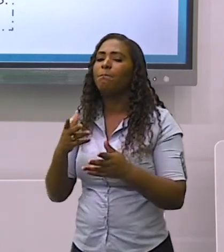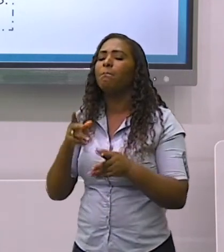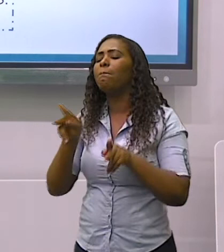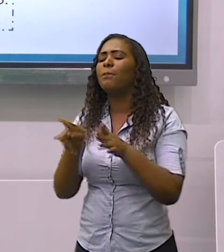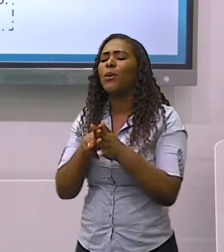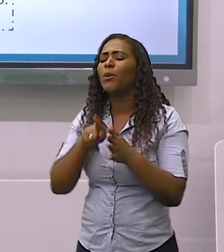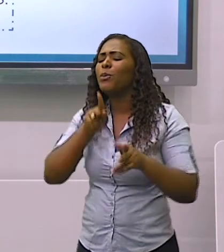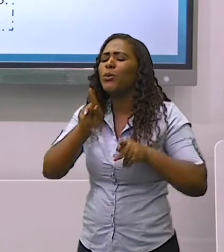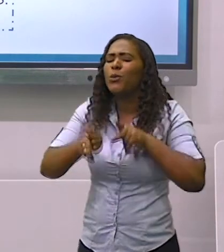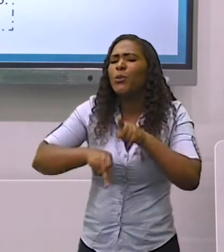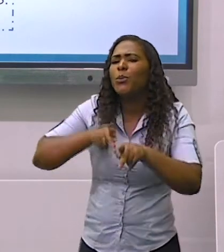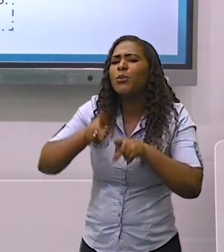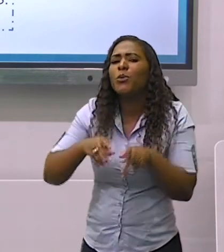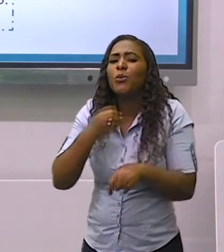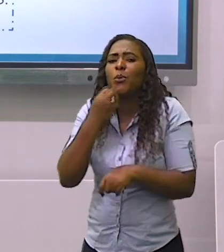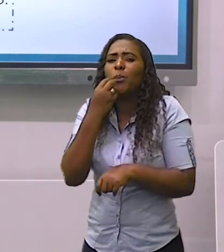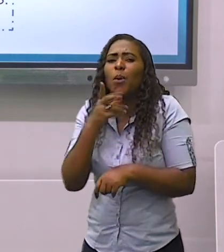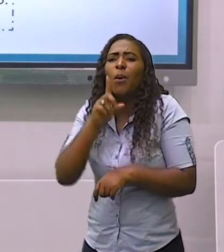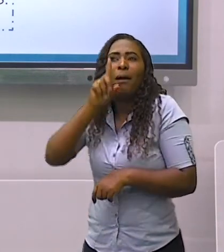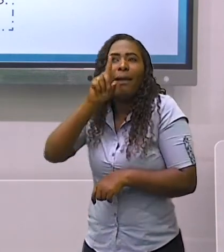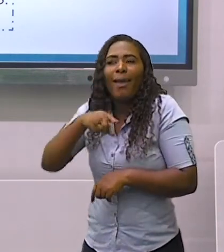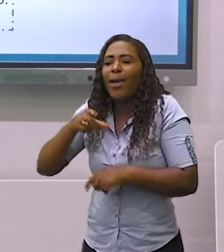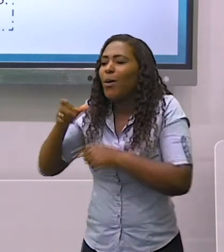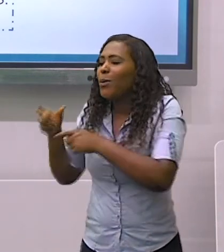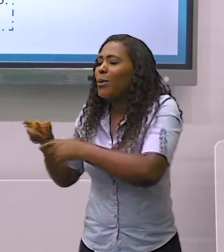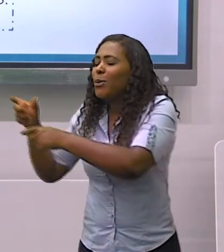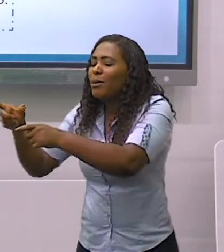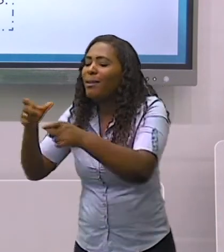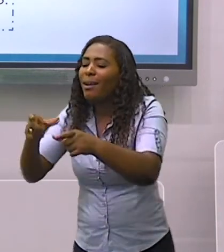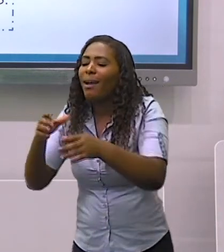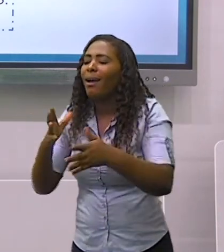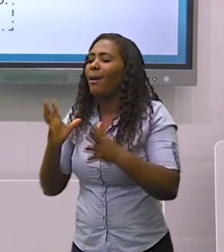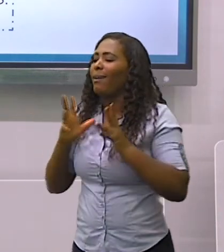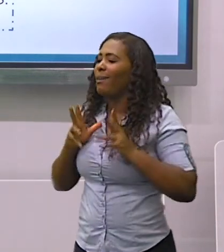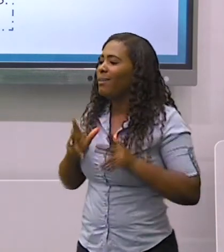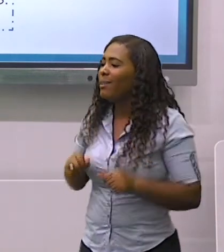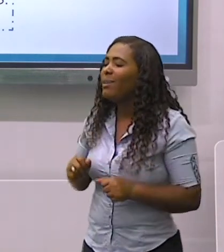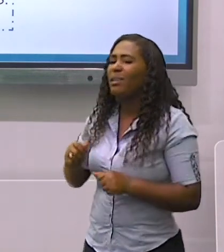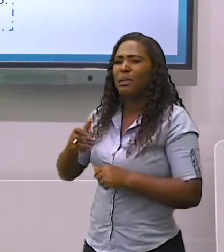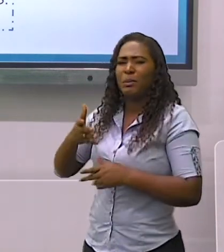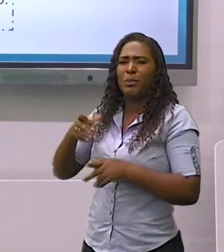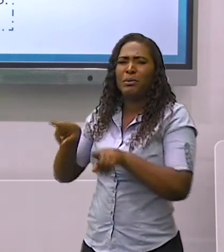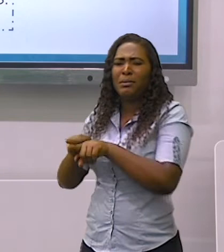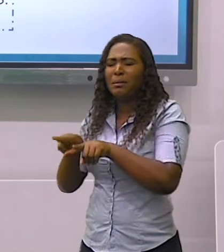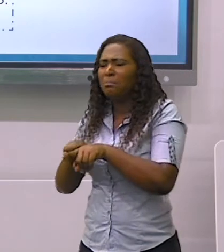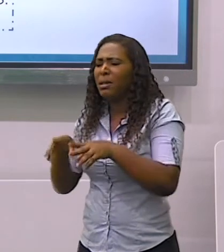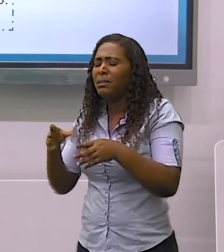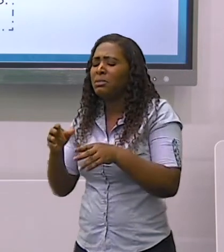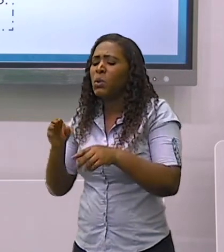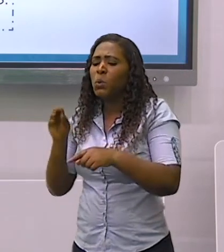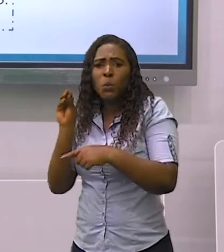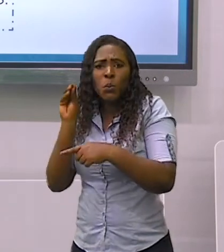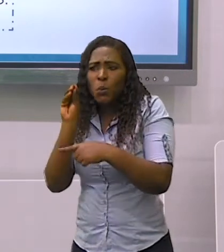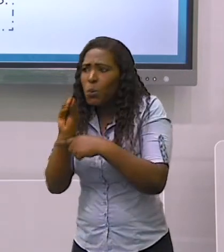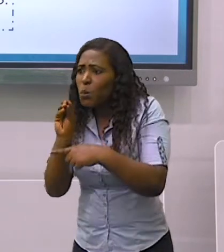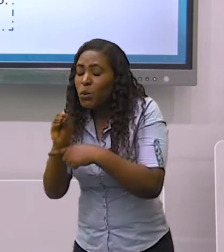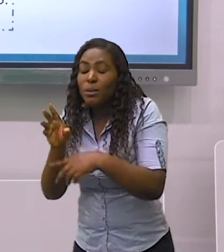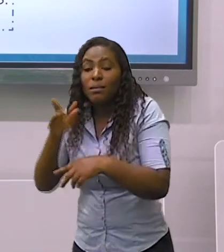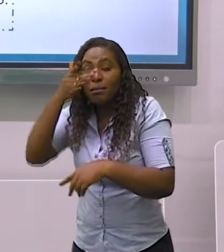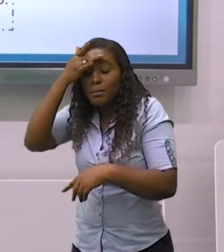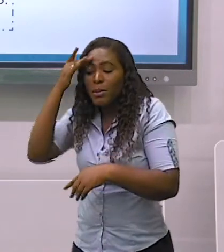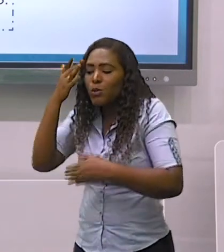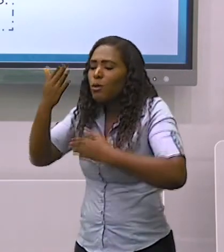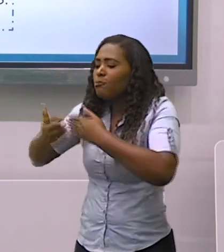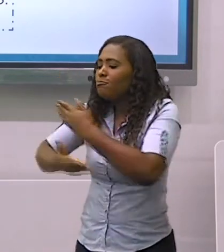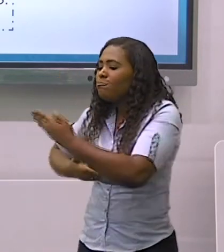a convivência entre as pessoas e, assim, vai criar uma condição de ampliar